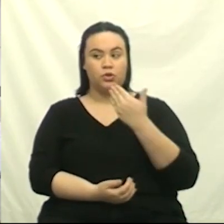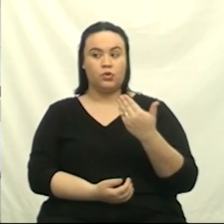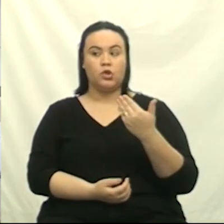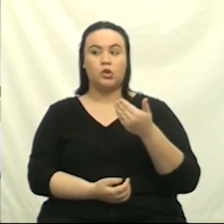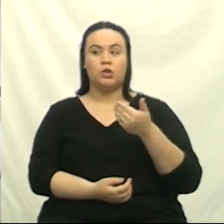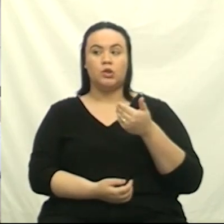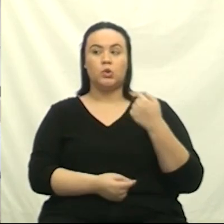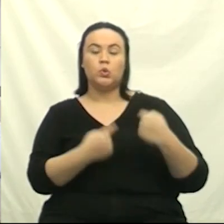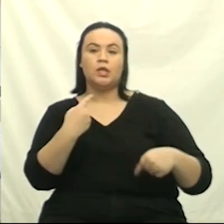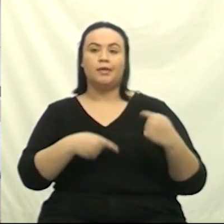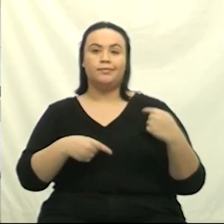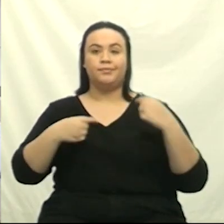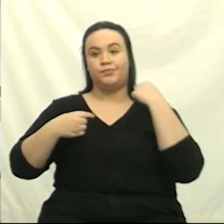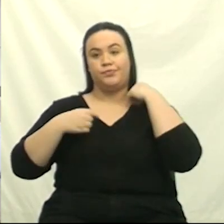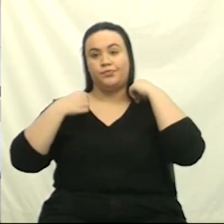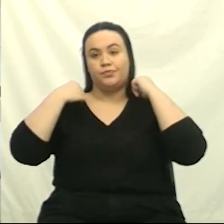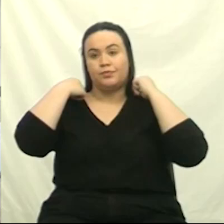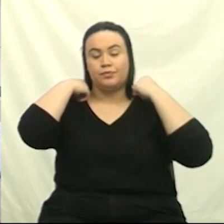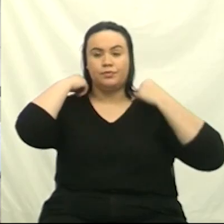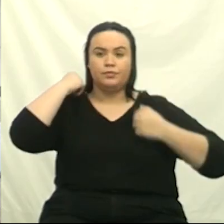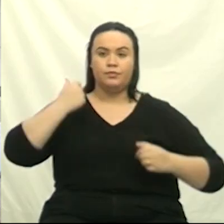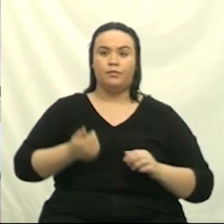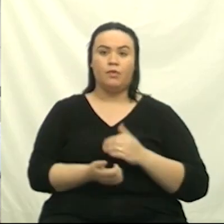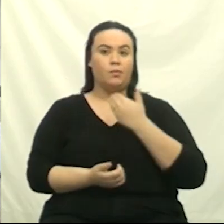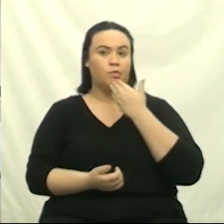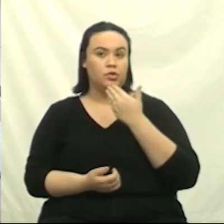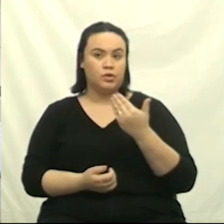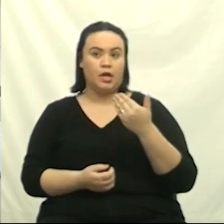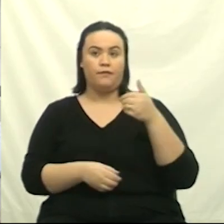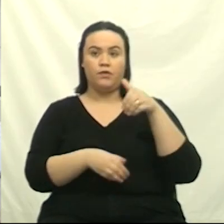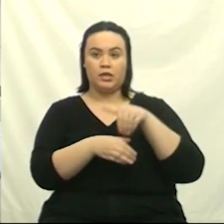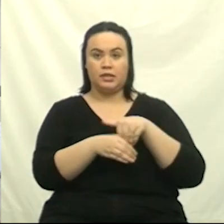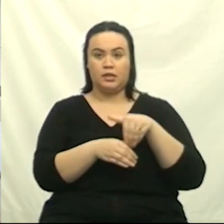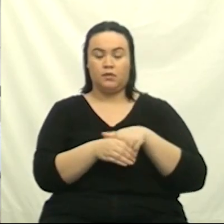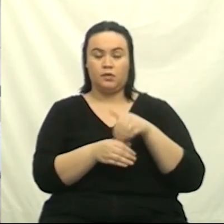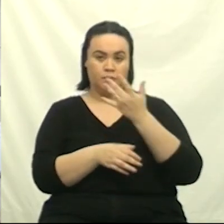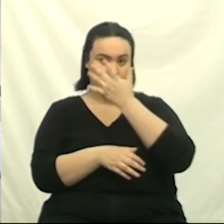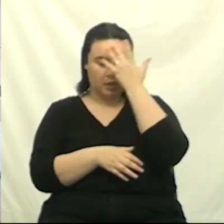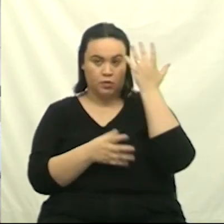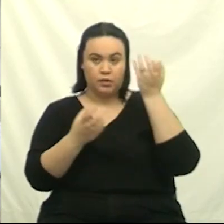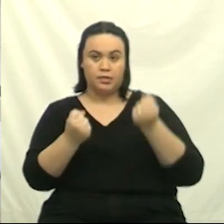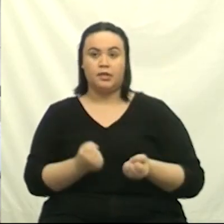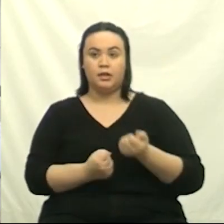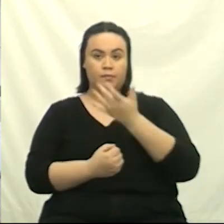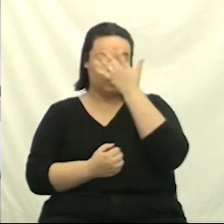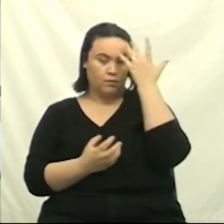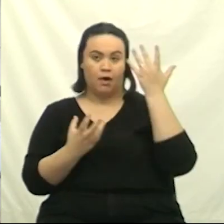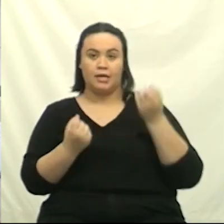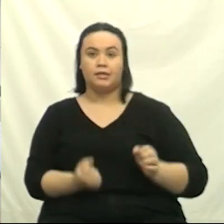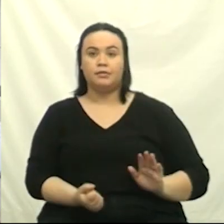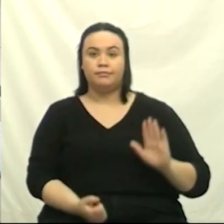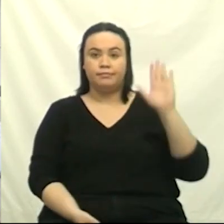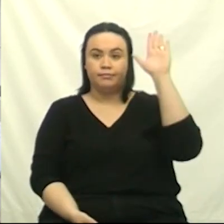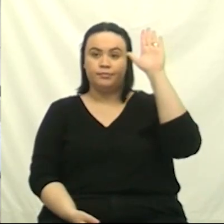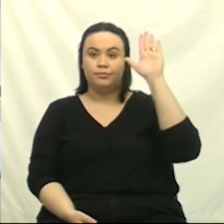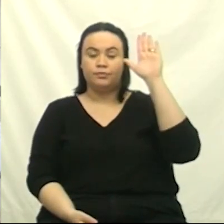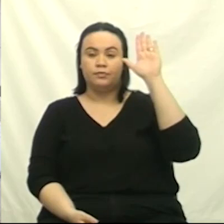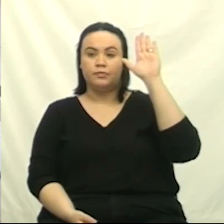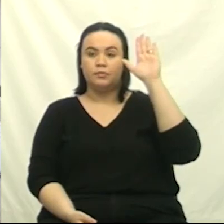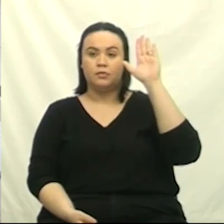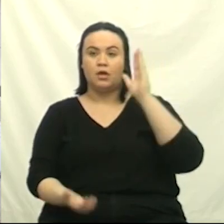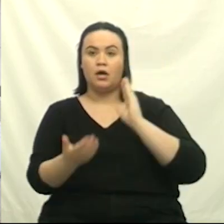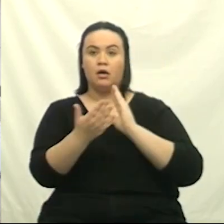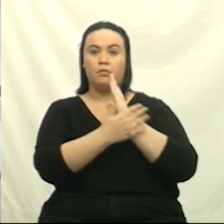continua em discussão não havendo mais quem queira discutir o requerimento está em votação os favoráveis permanecem como estão os contrários se